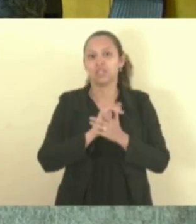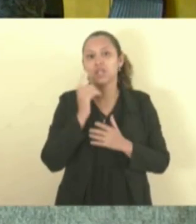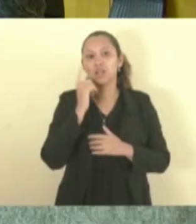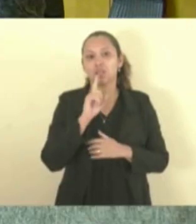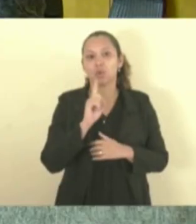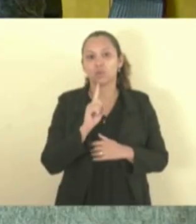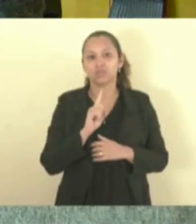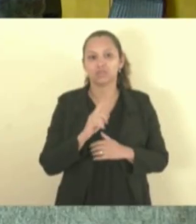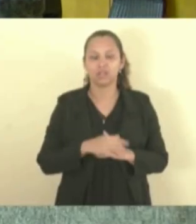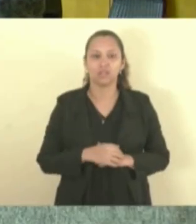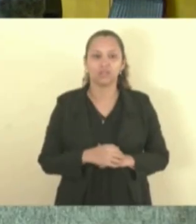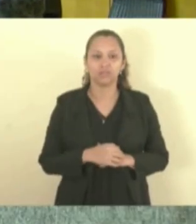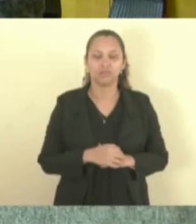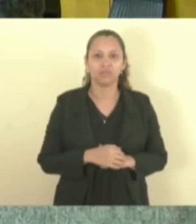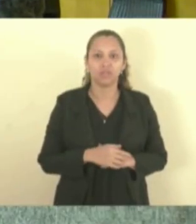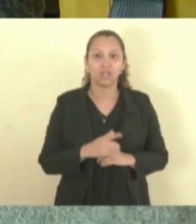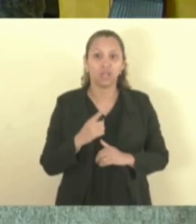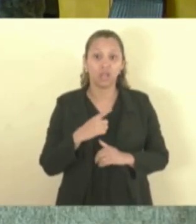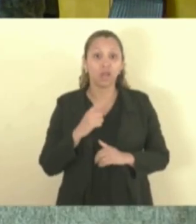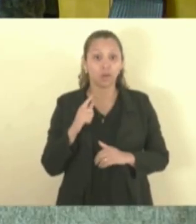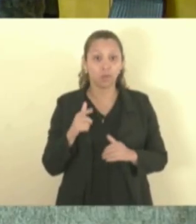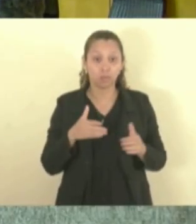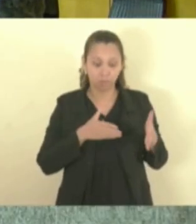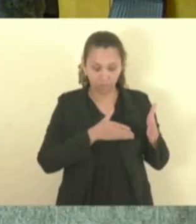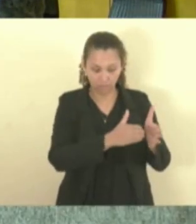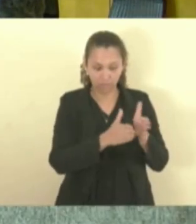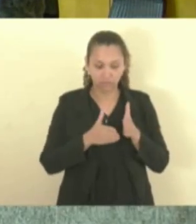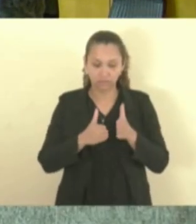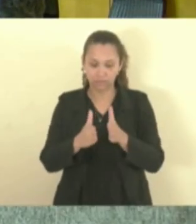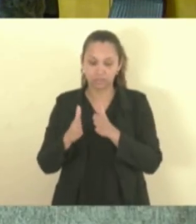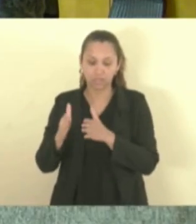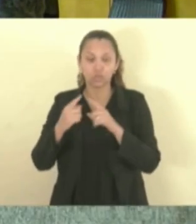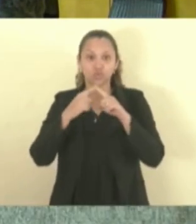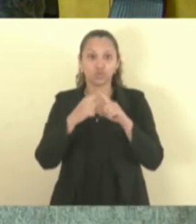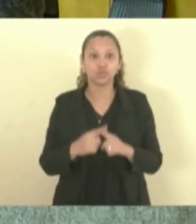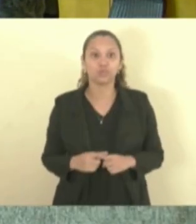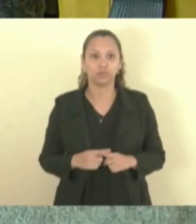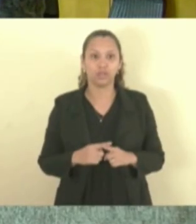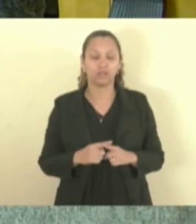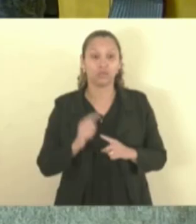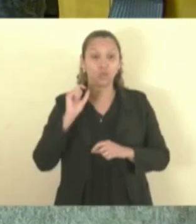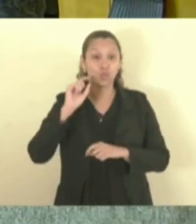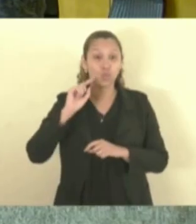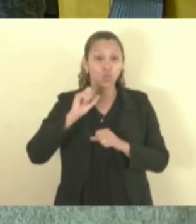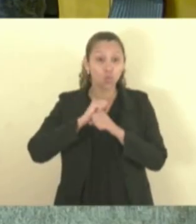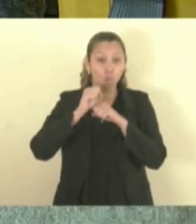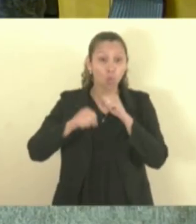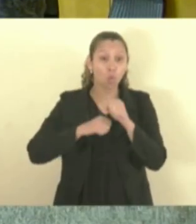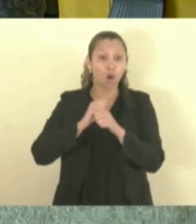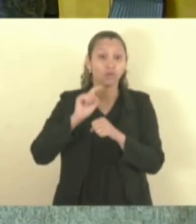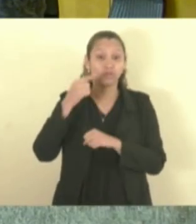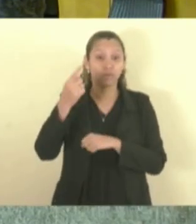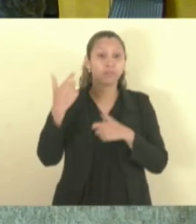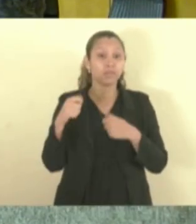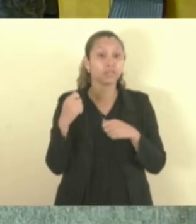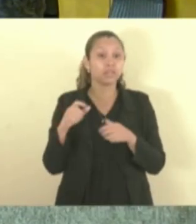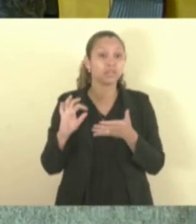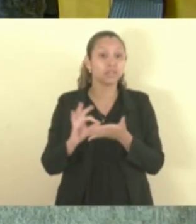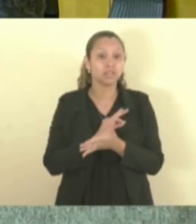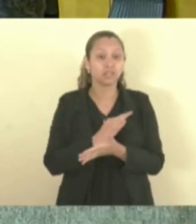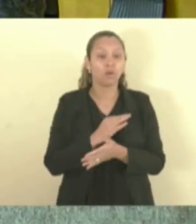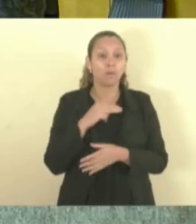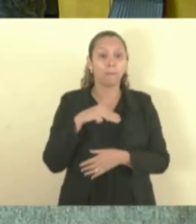área. E é uma das trilhas mais concorridas no mundo. Para você fazer a trilha no ano que vem, você tem que se inscrever nesse ano, abre de